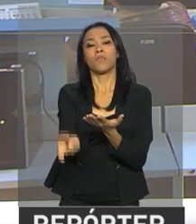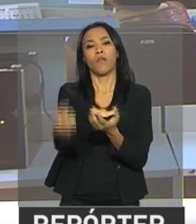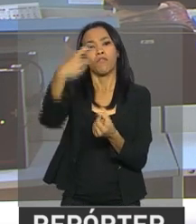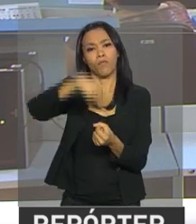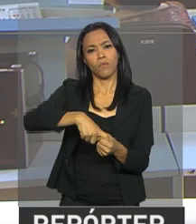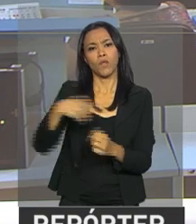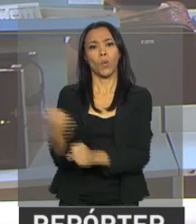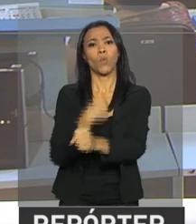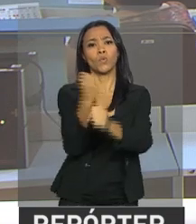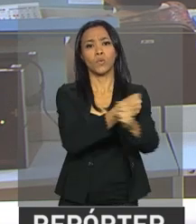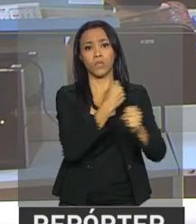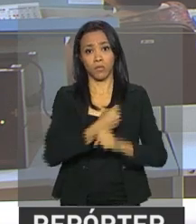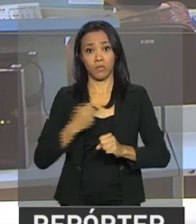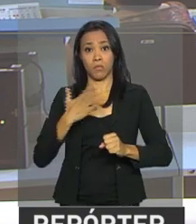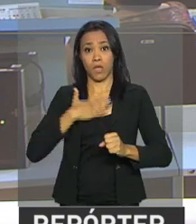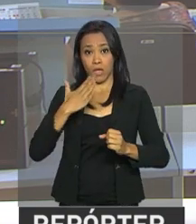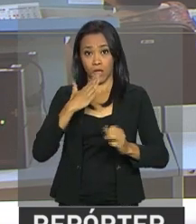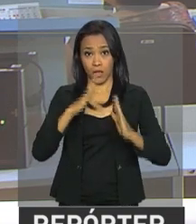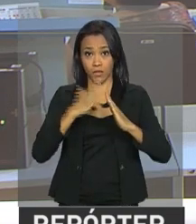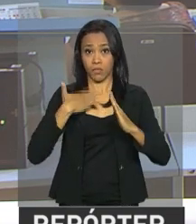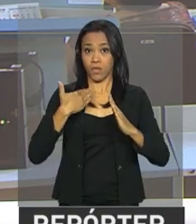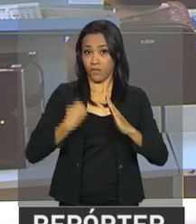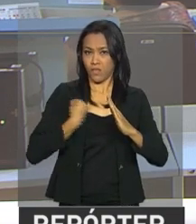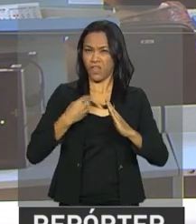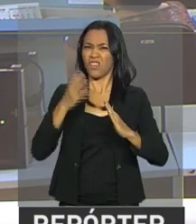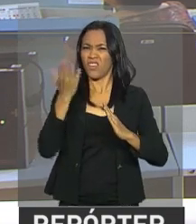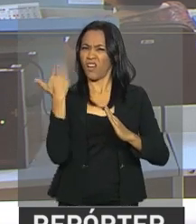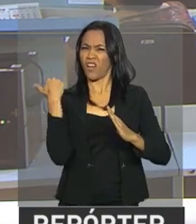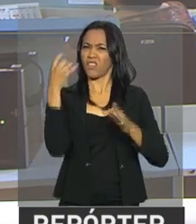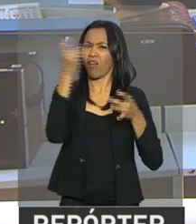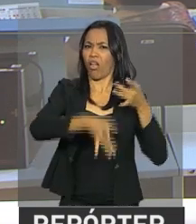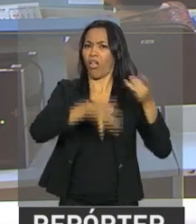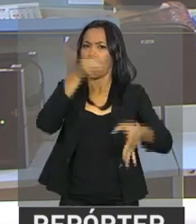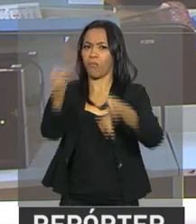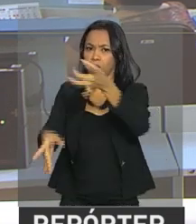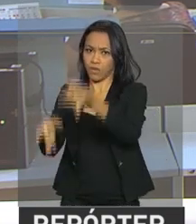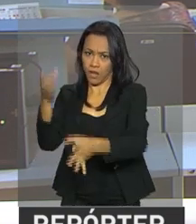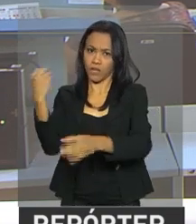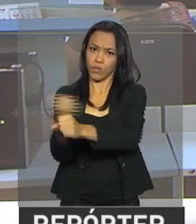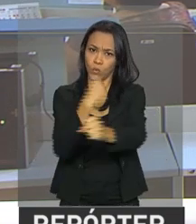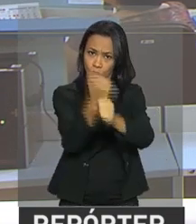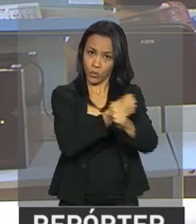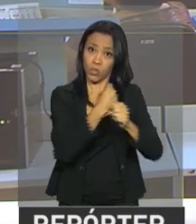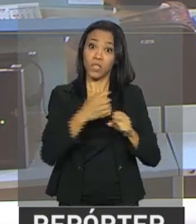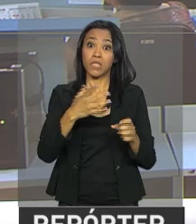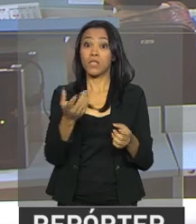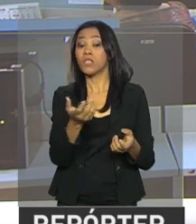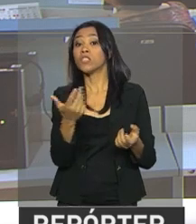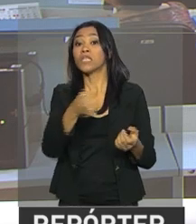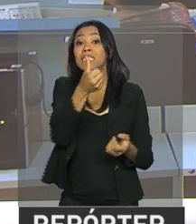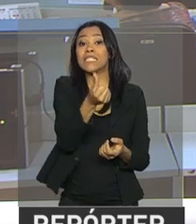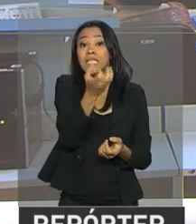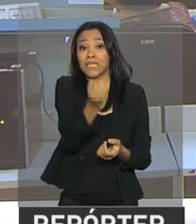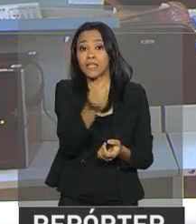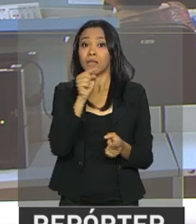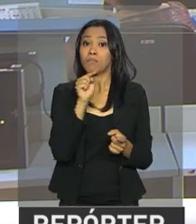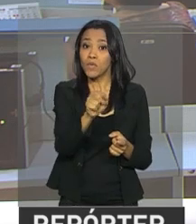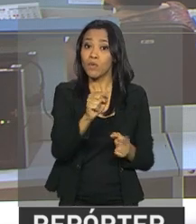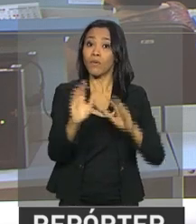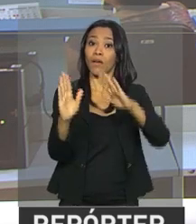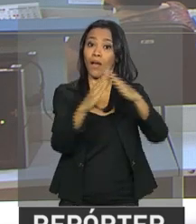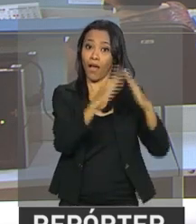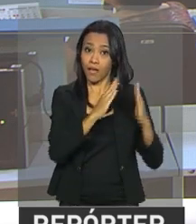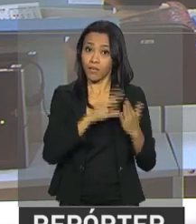estavam paradas no início do governo. Foi feito um levantamento que constatou que 60 mil unidades da faixa 1 precisavam